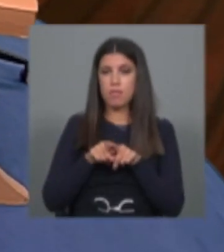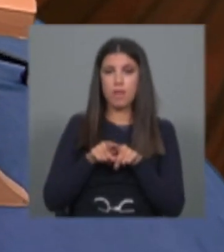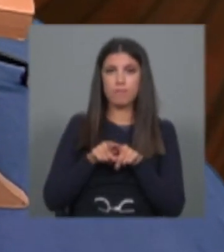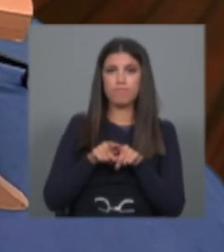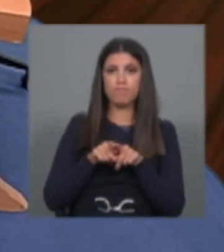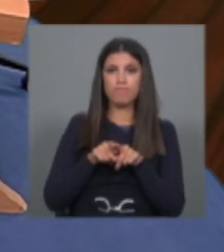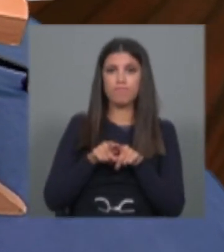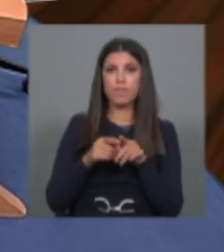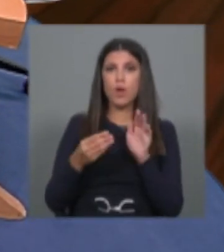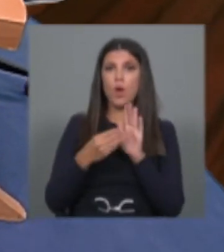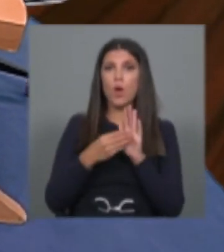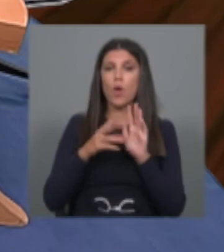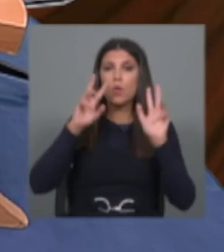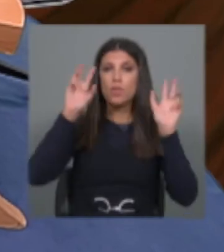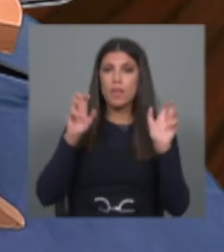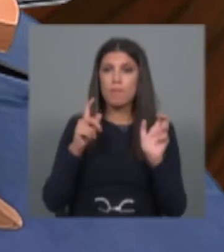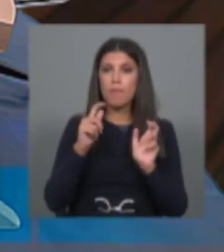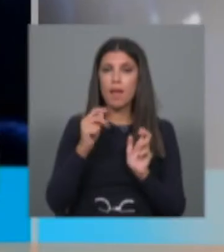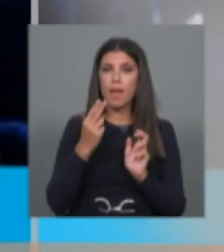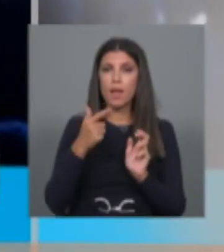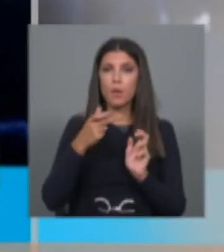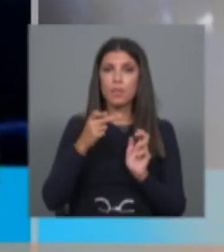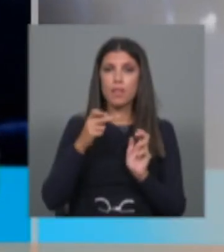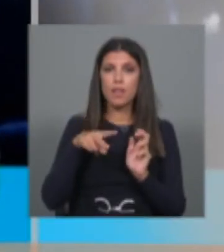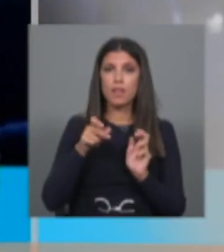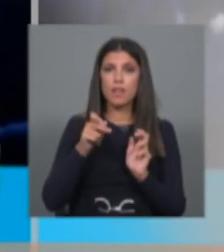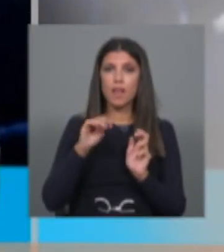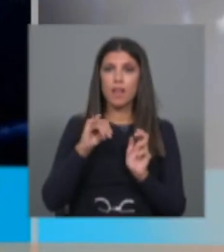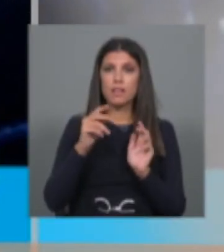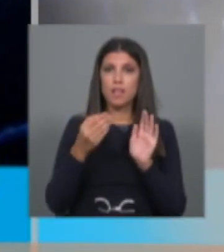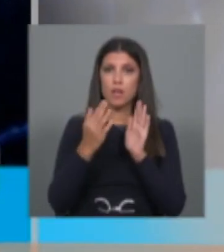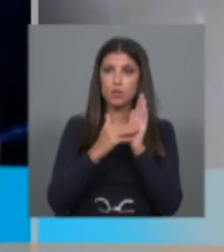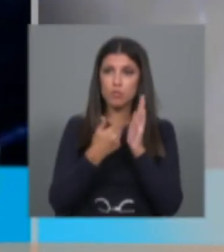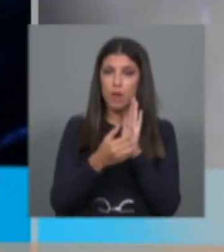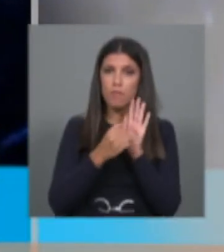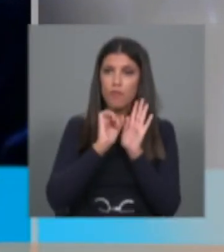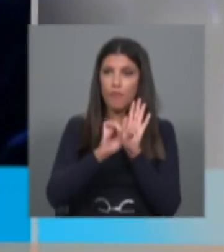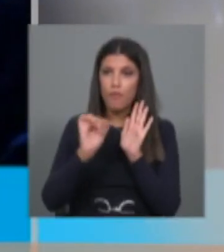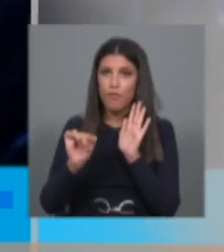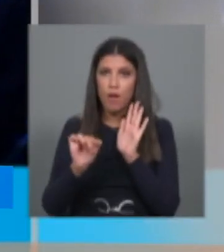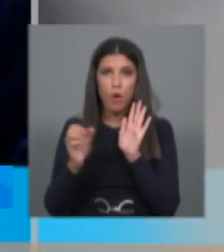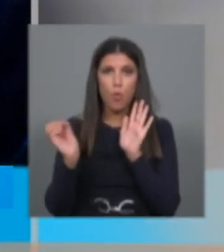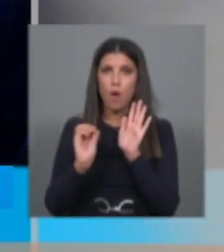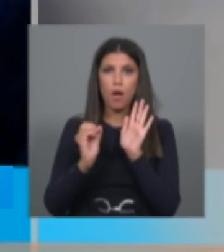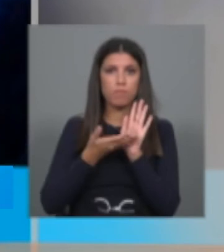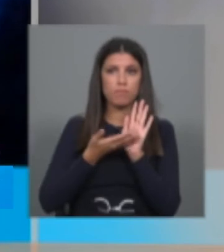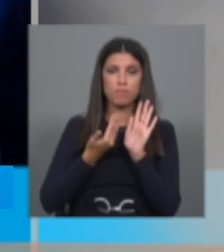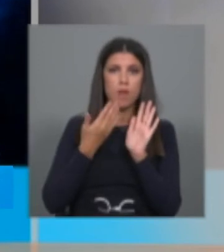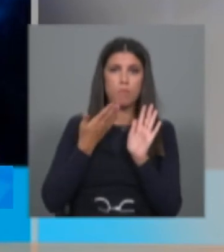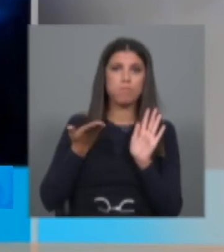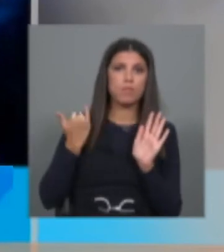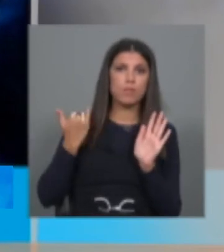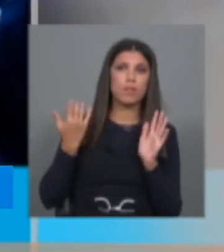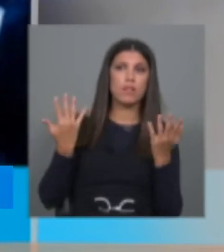eutanásia nos seus programas, nem a favor, nem contra, e que, portanto, não tendo sido um assunto que foi a votos, deve